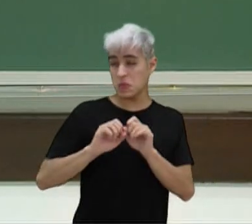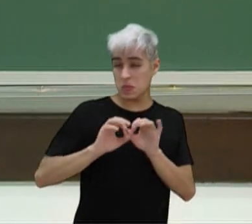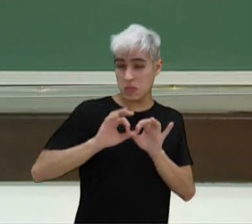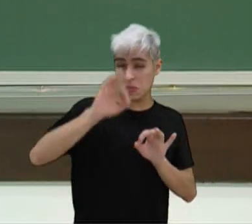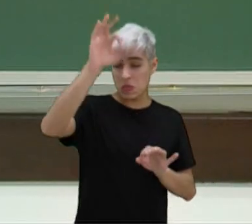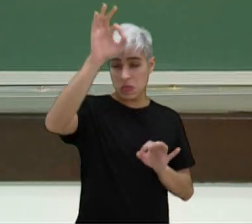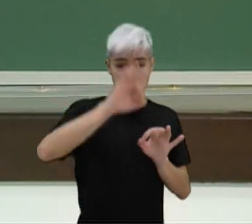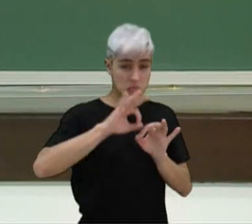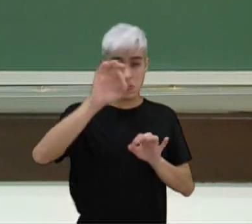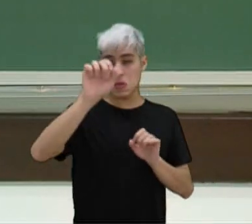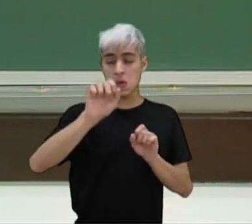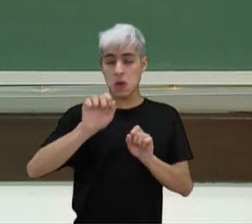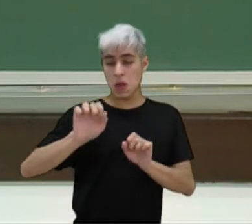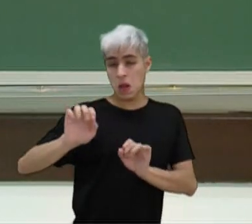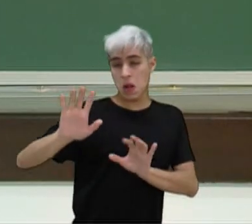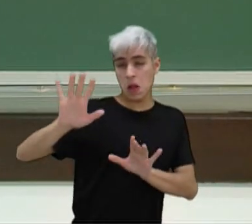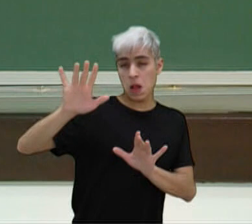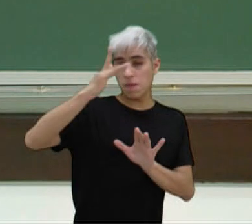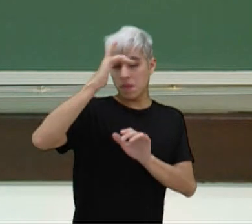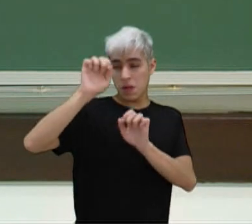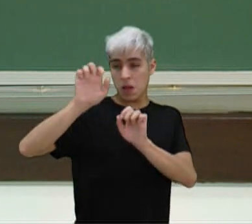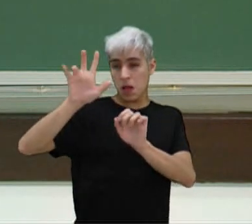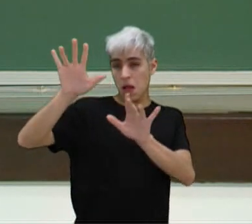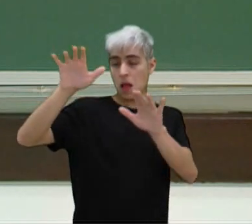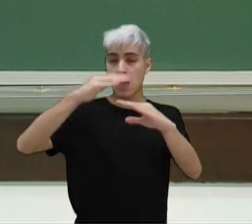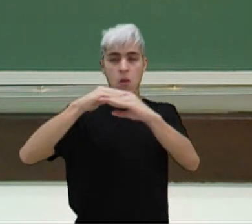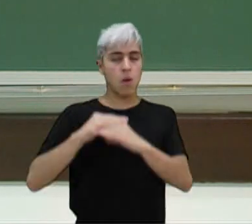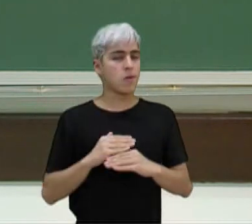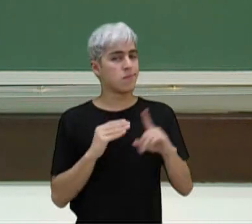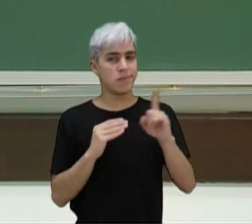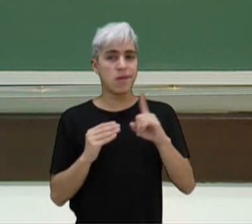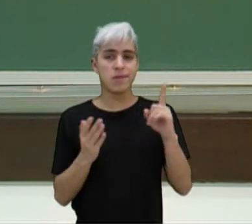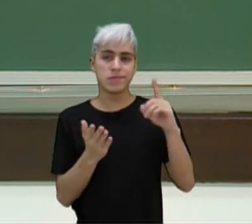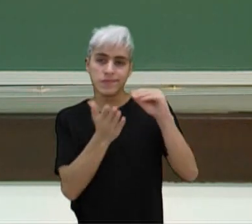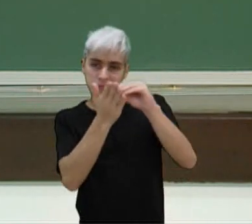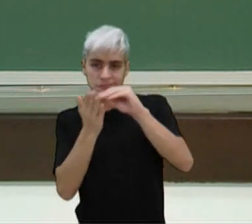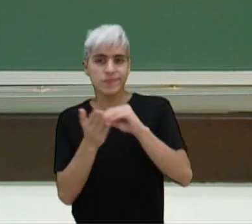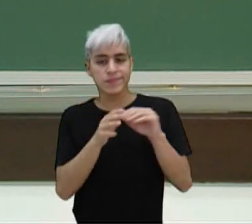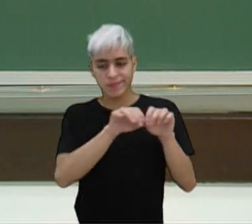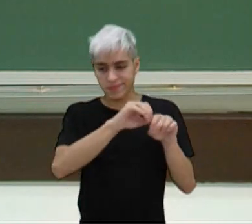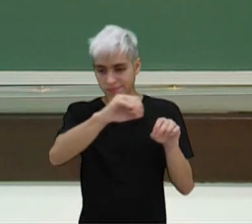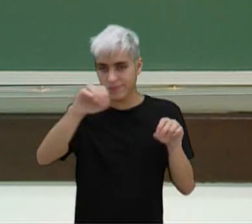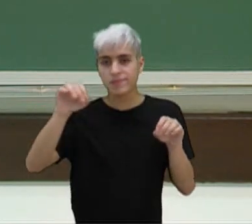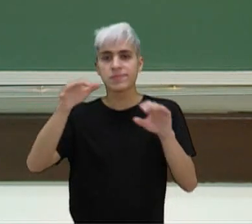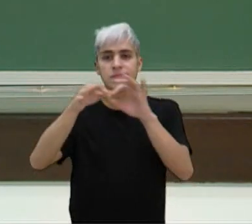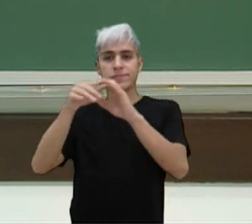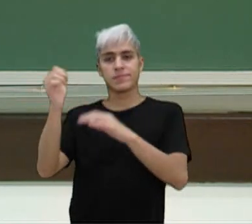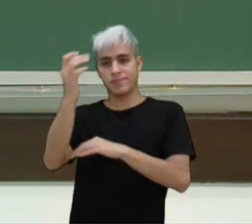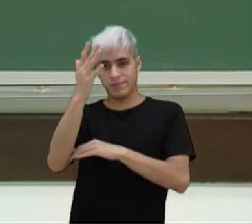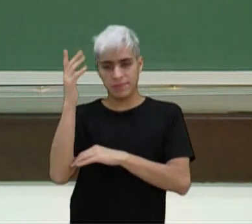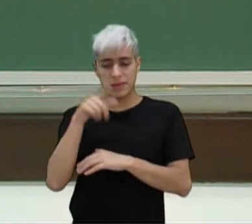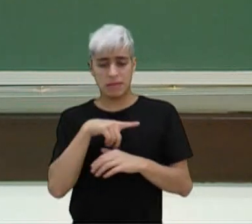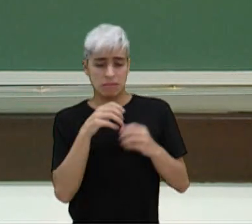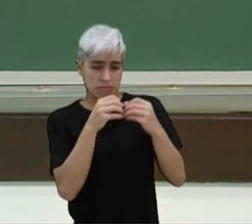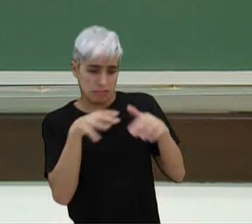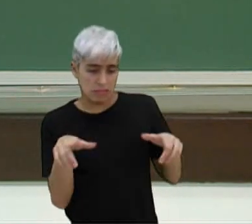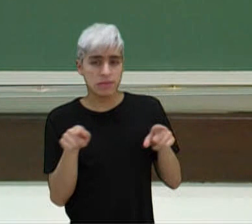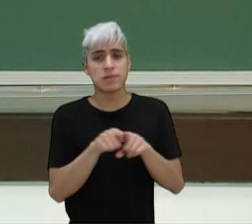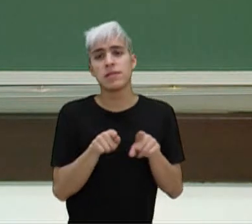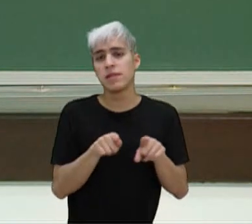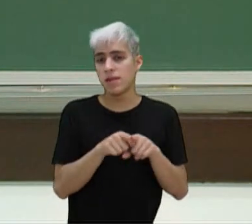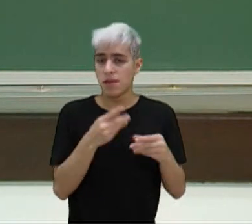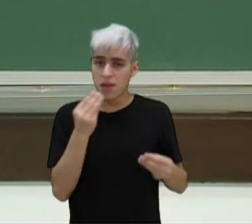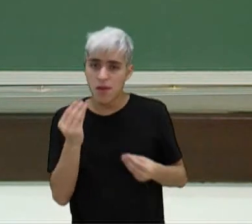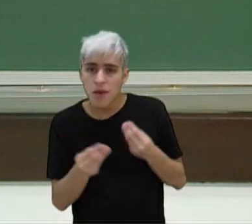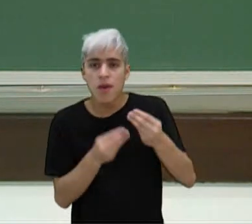da população dentro do território não é homogênea. E aí isso também traz consequências para a distribuição